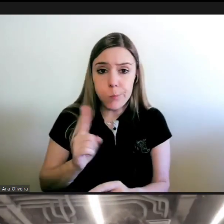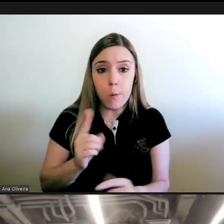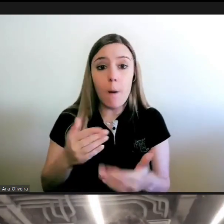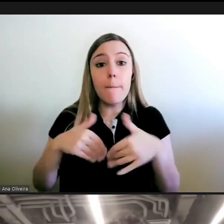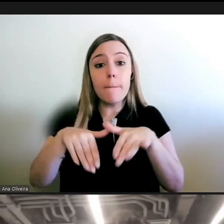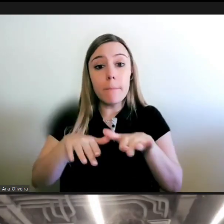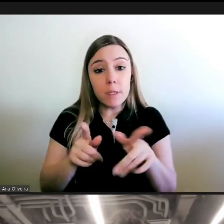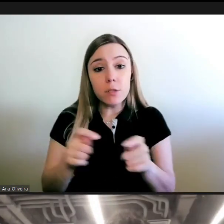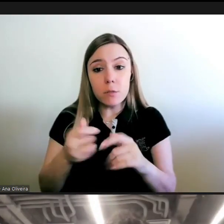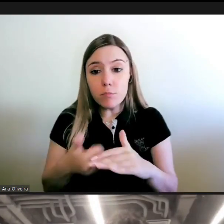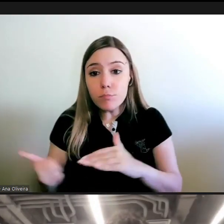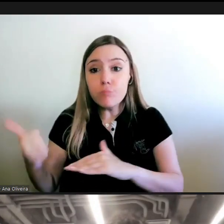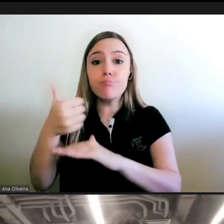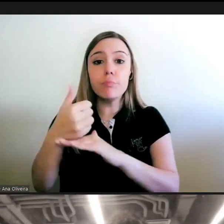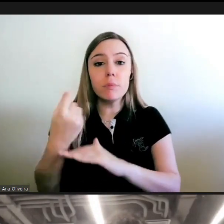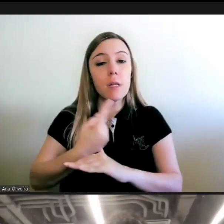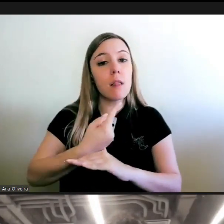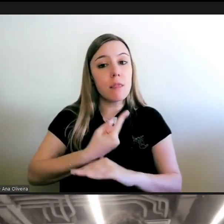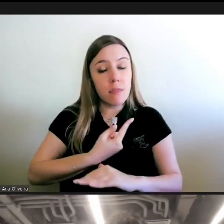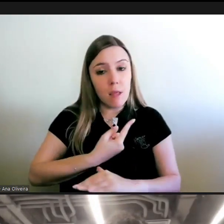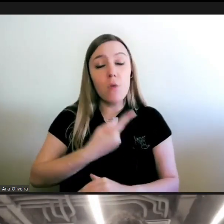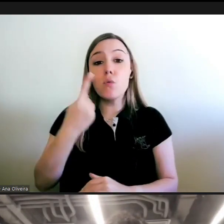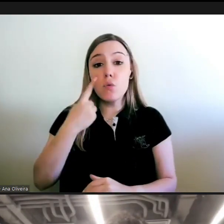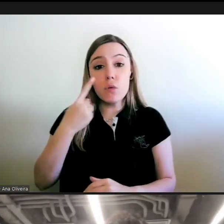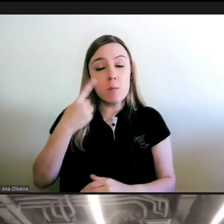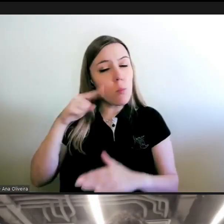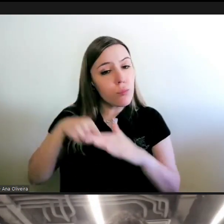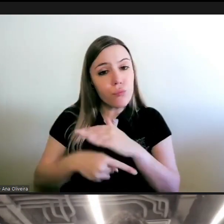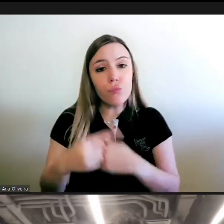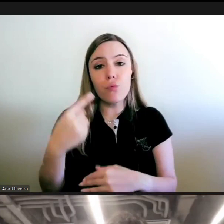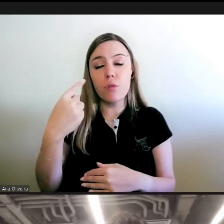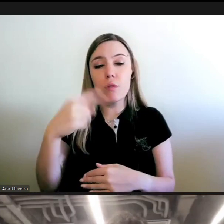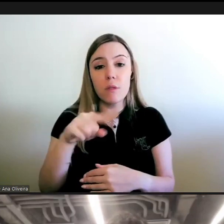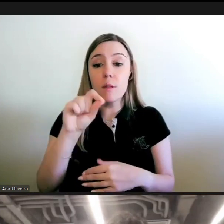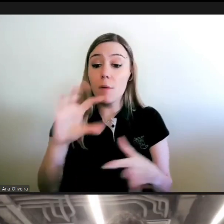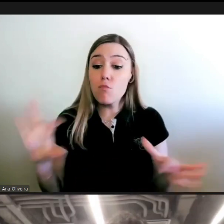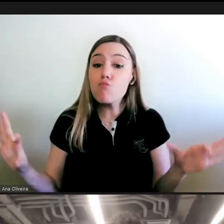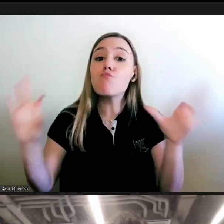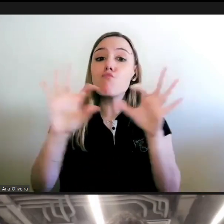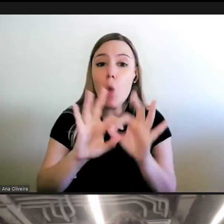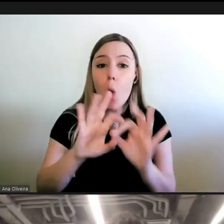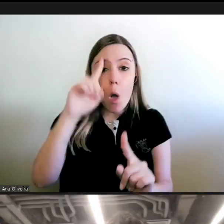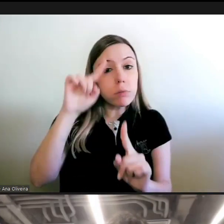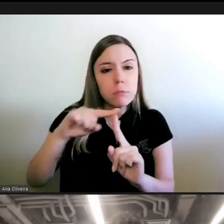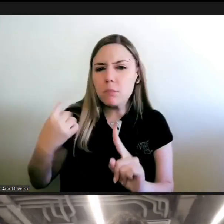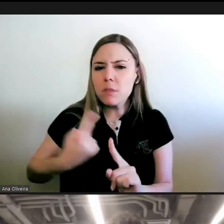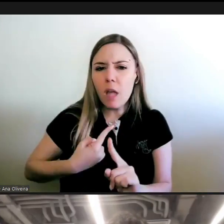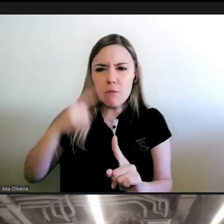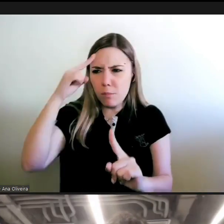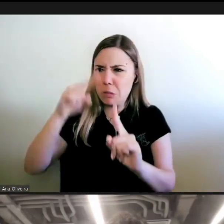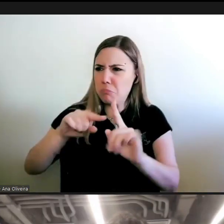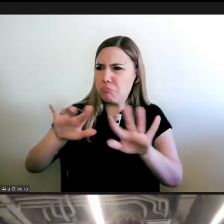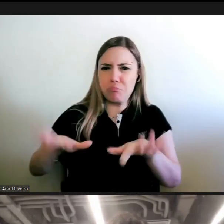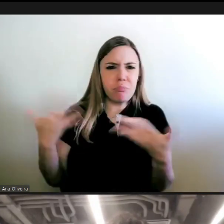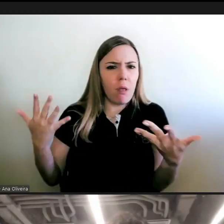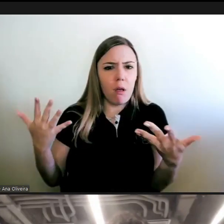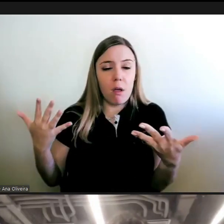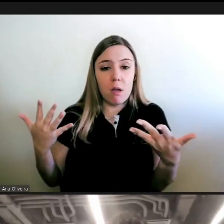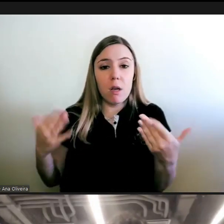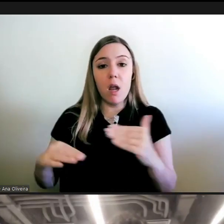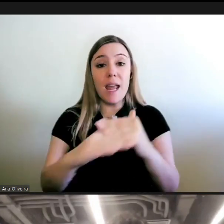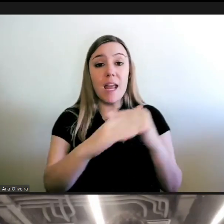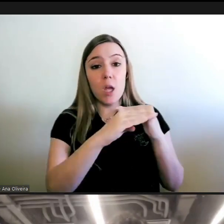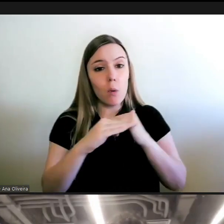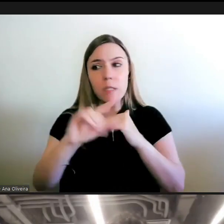profundamente engajada, disso não tenho a menor dúvida, com o objetivo, seja ele qual for, na igualdade como